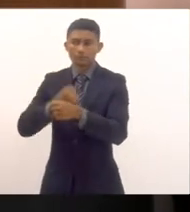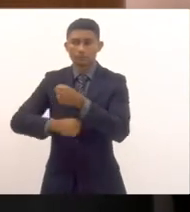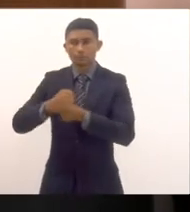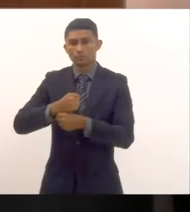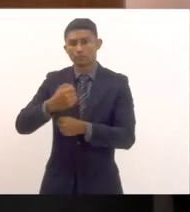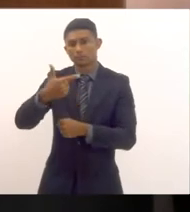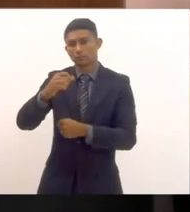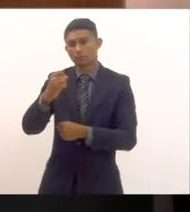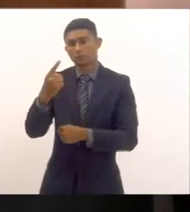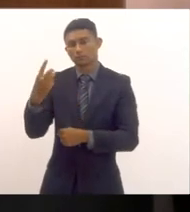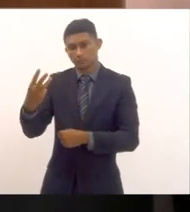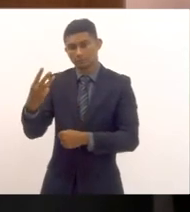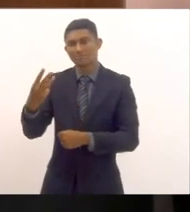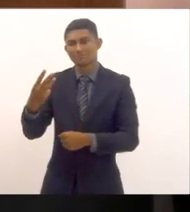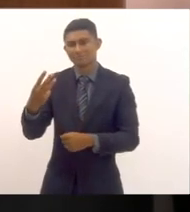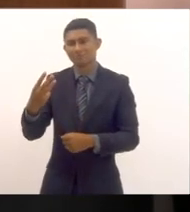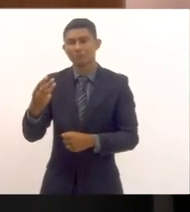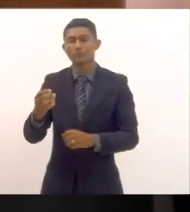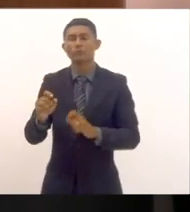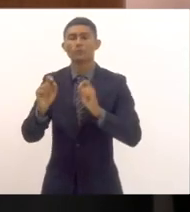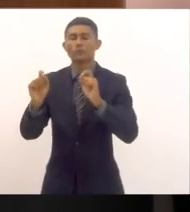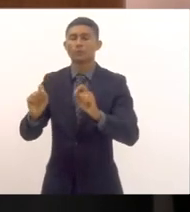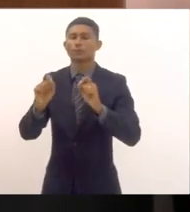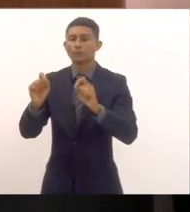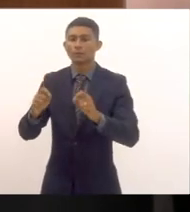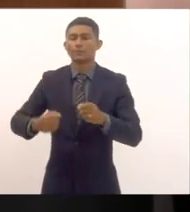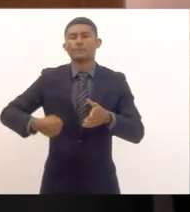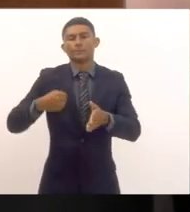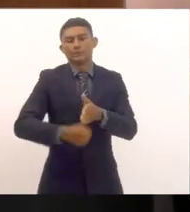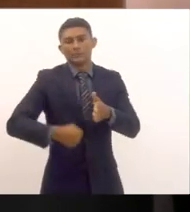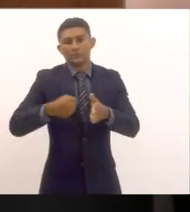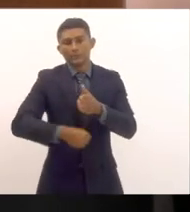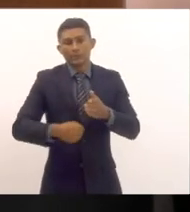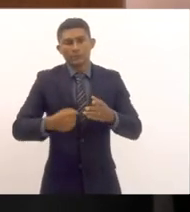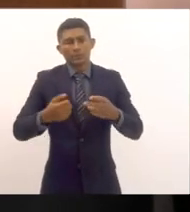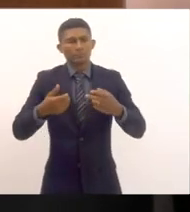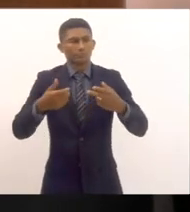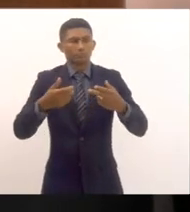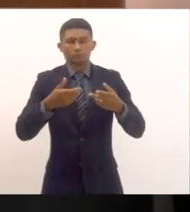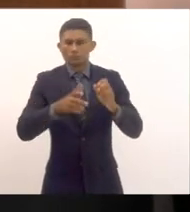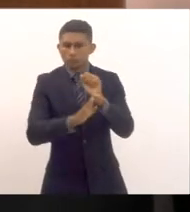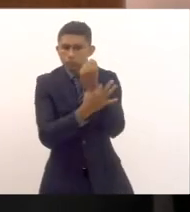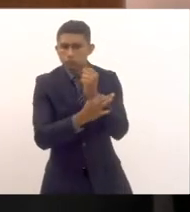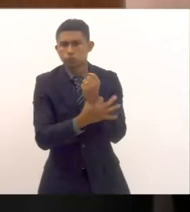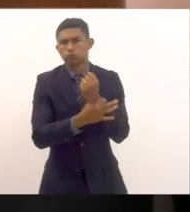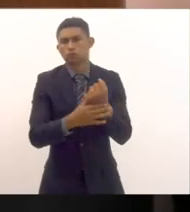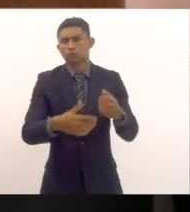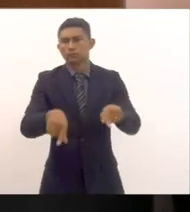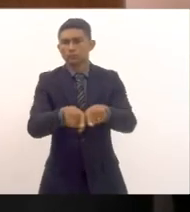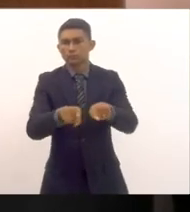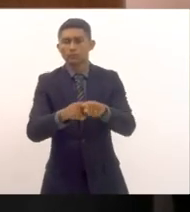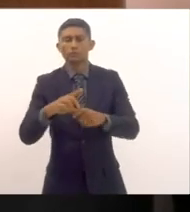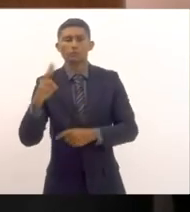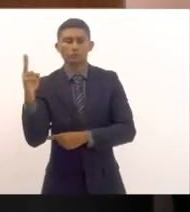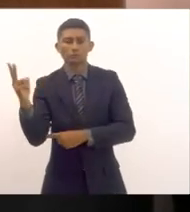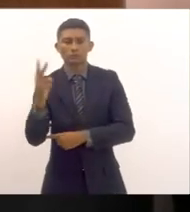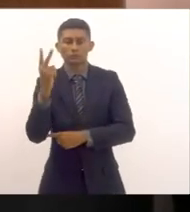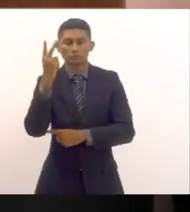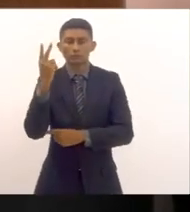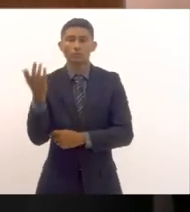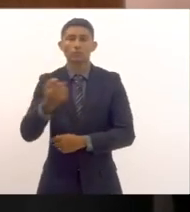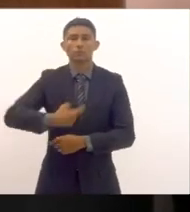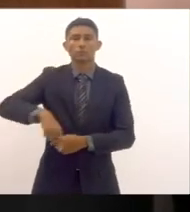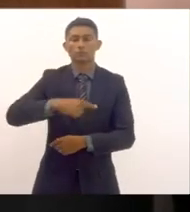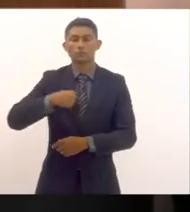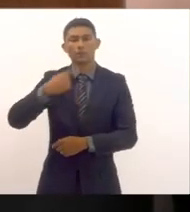2013 e passou pela pela pela pela luta por um transporte seguro passou pela valorização do bem público e a